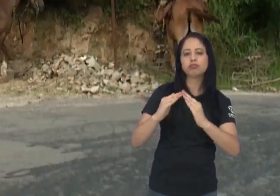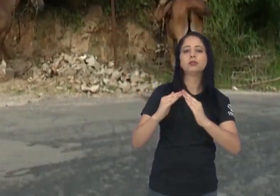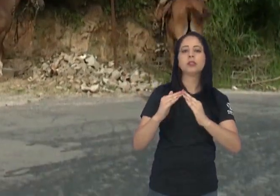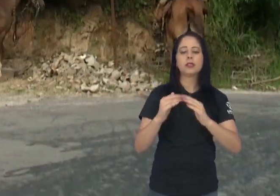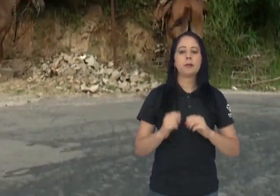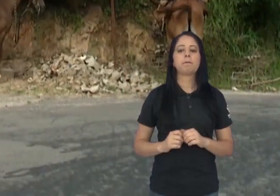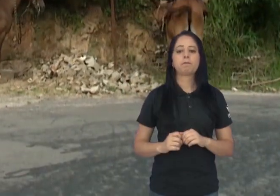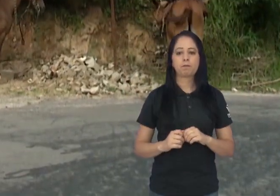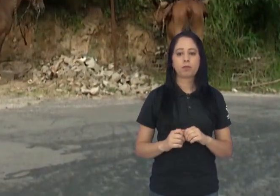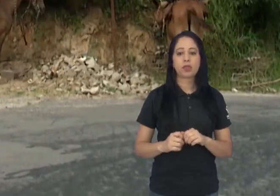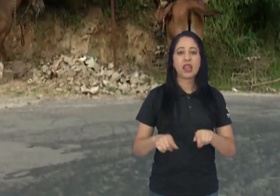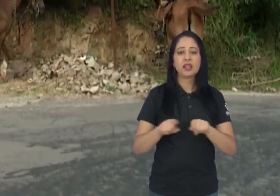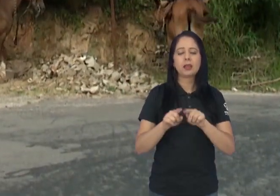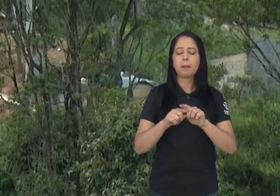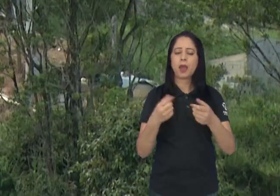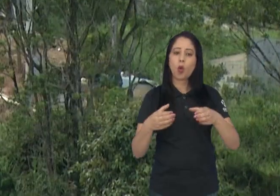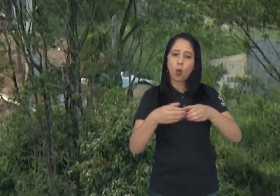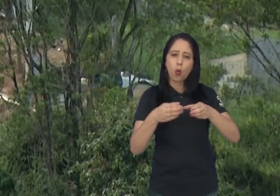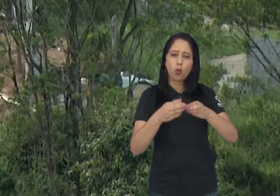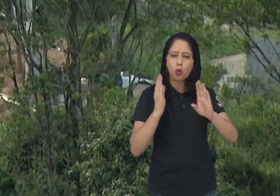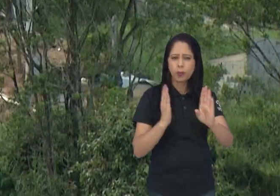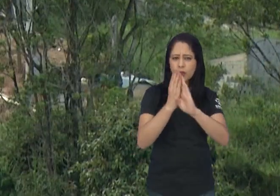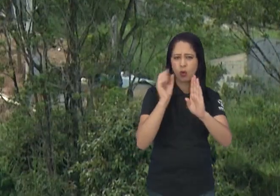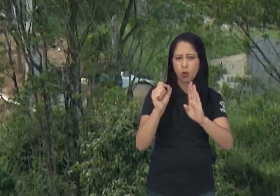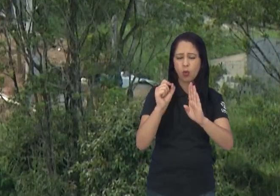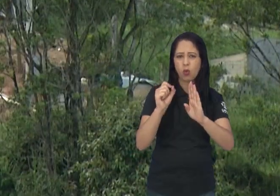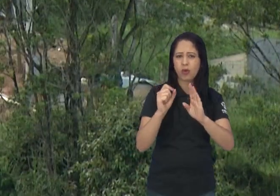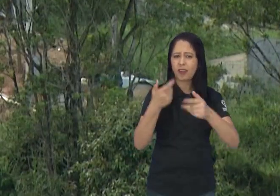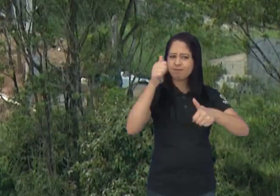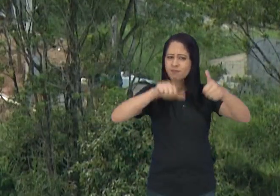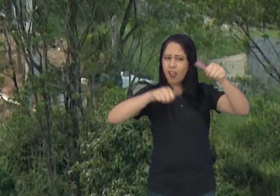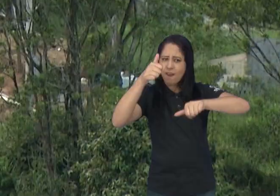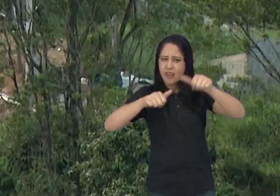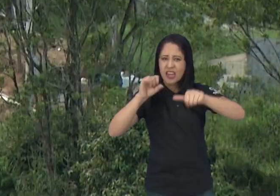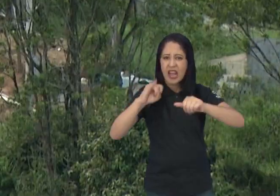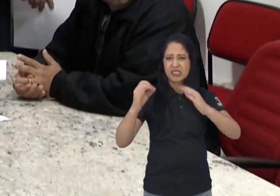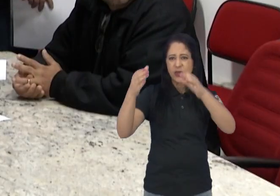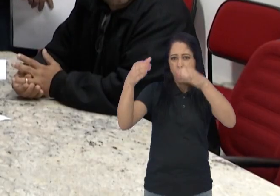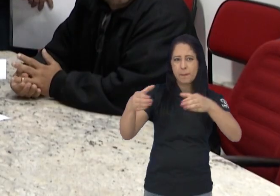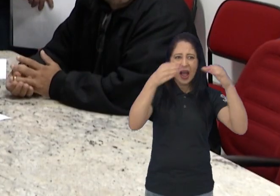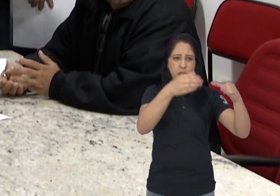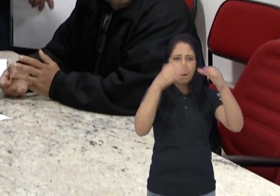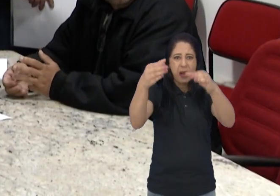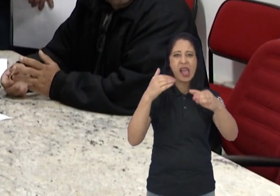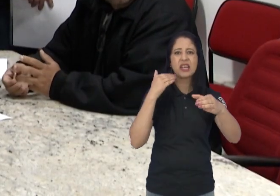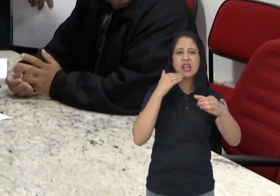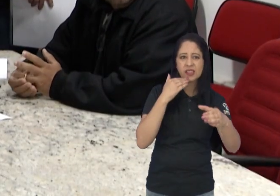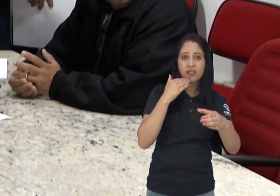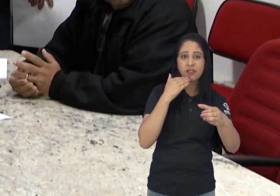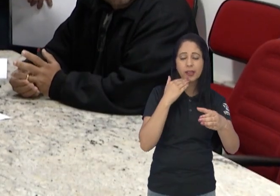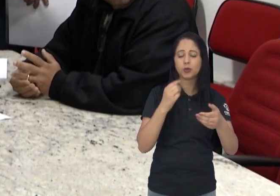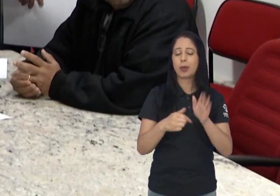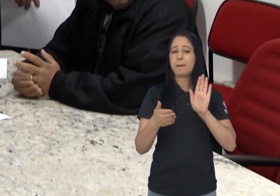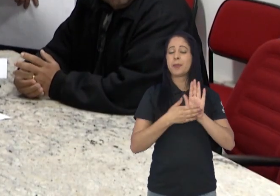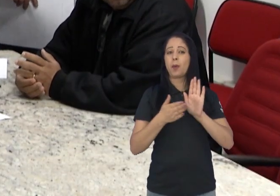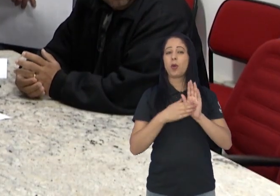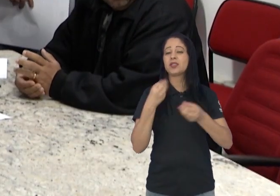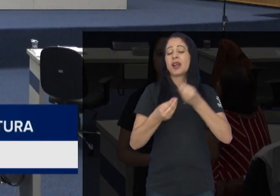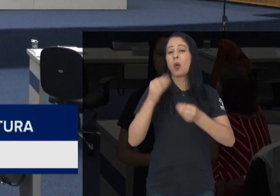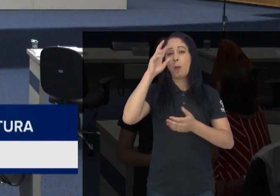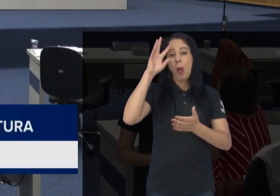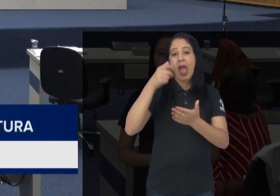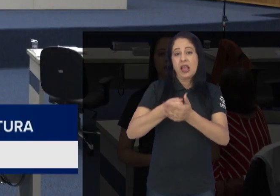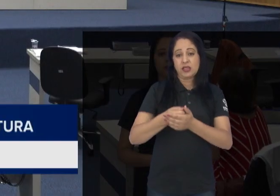para identificar barreiras nos processos de liberação de áreas irregulares e propor soluções para estes